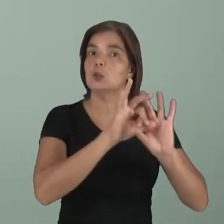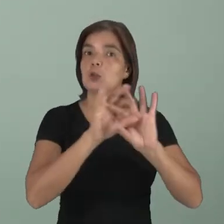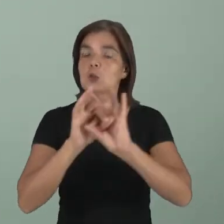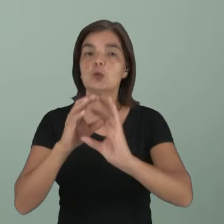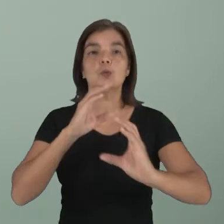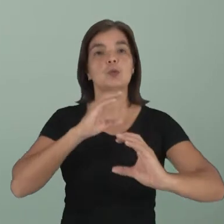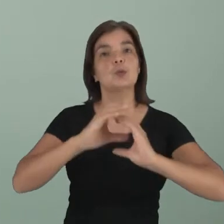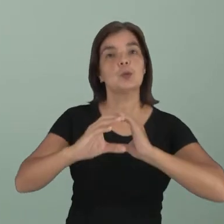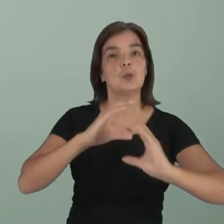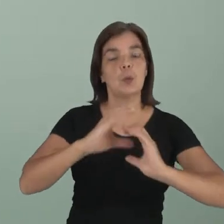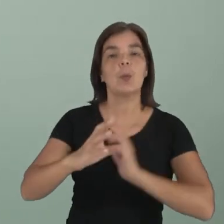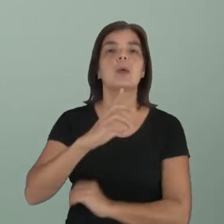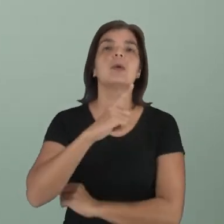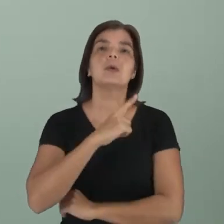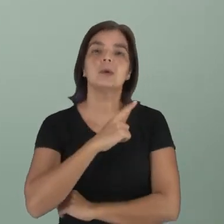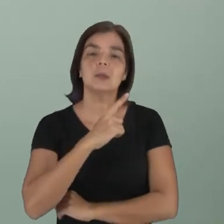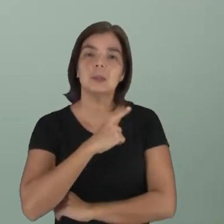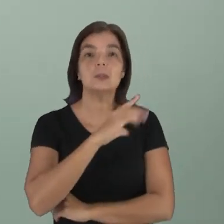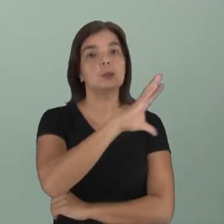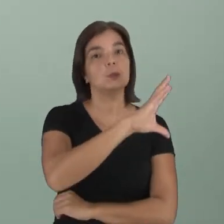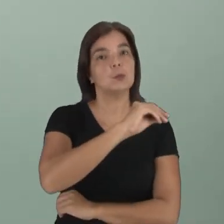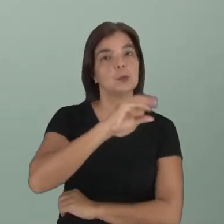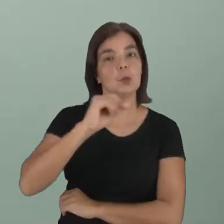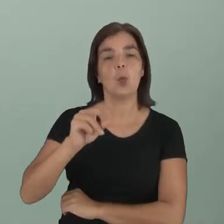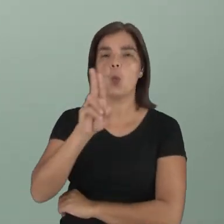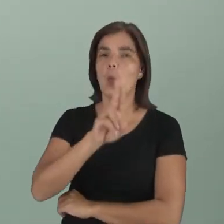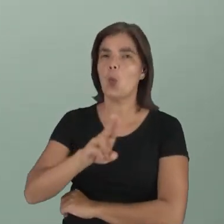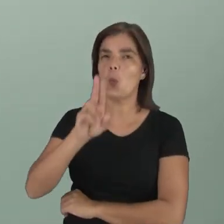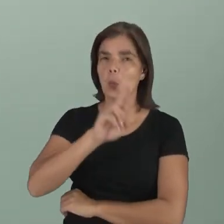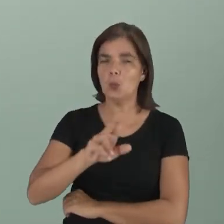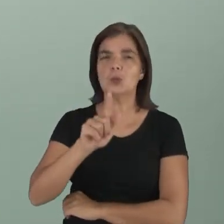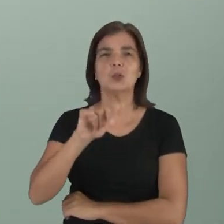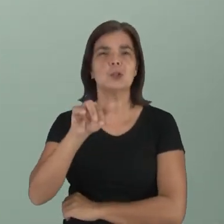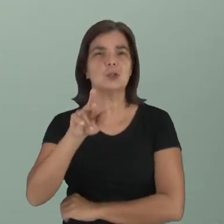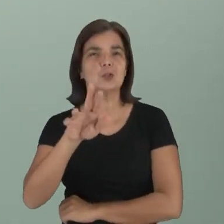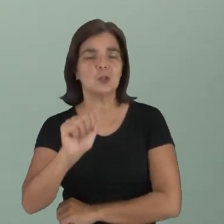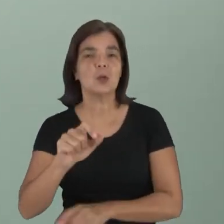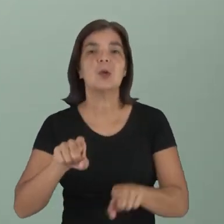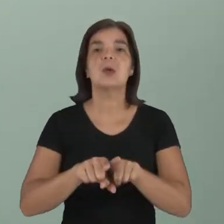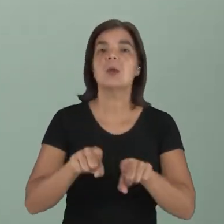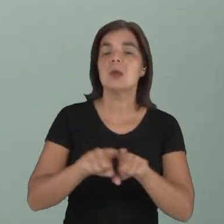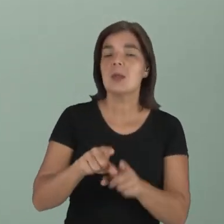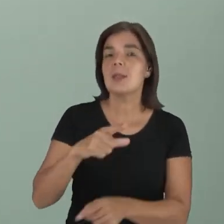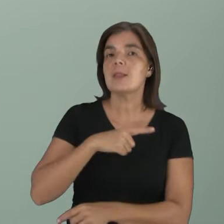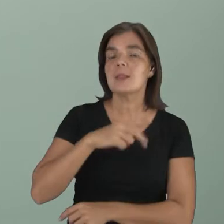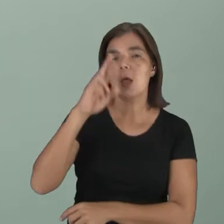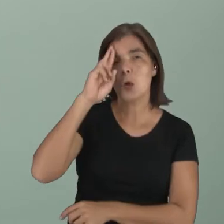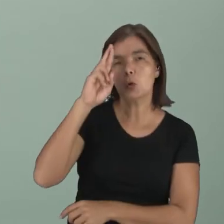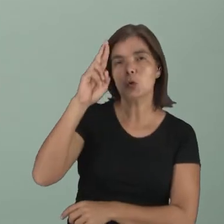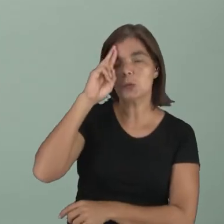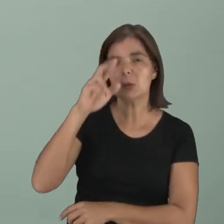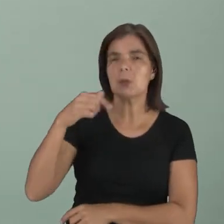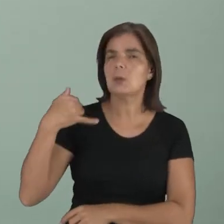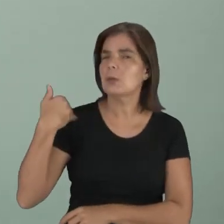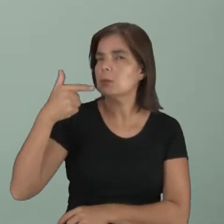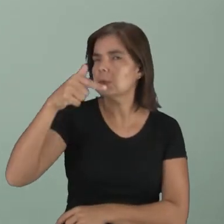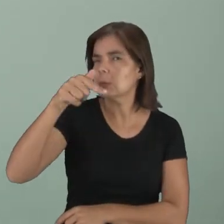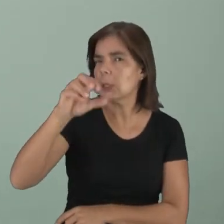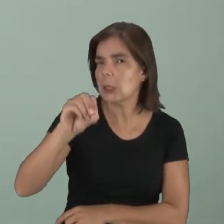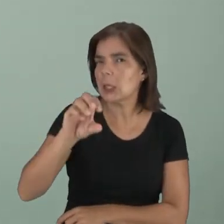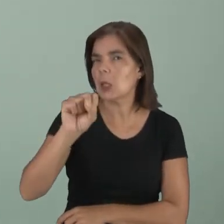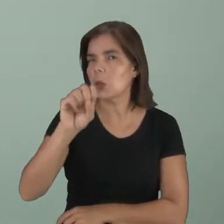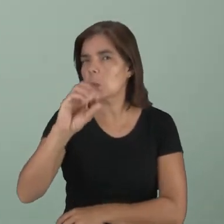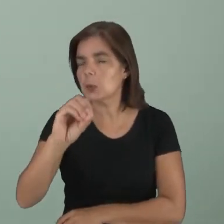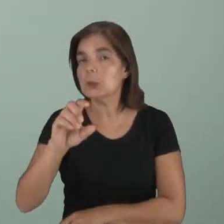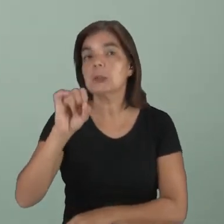de comunicação, tem um adolescente que usa muita gíria e tem um senhor, por exemplo, de 70, 80